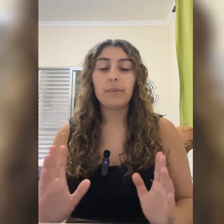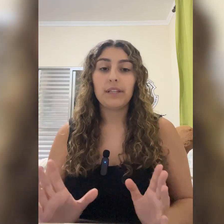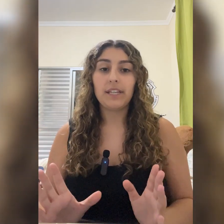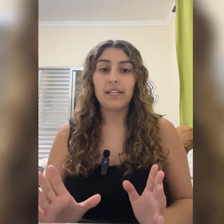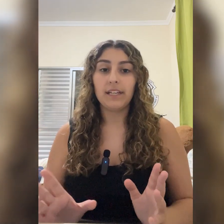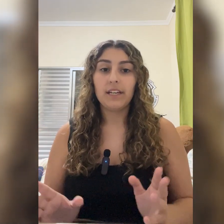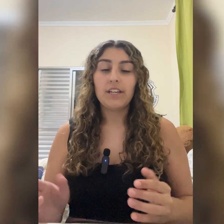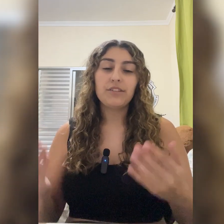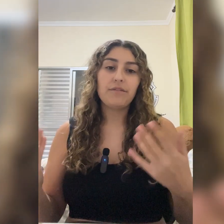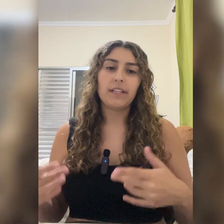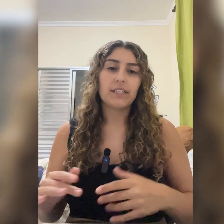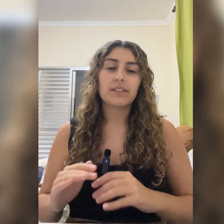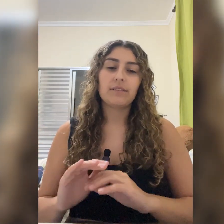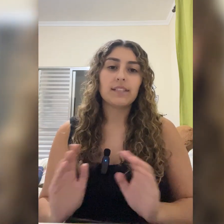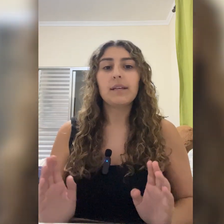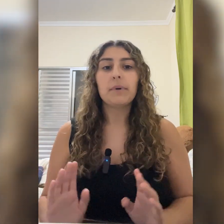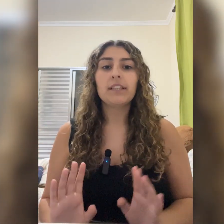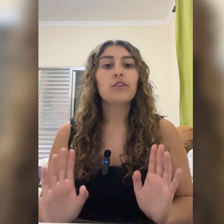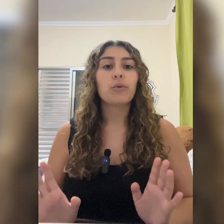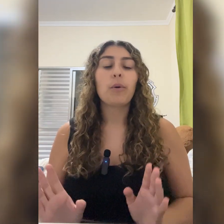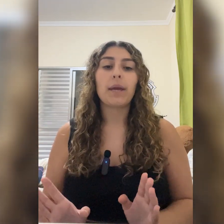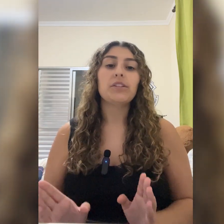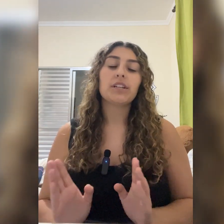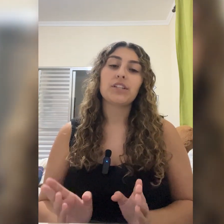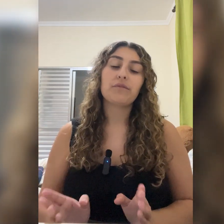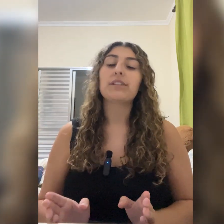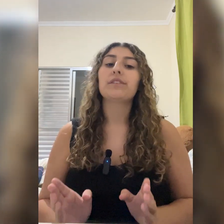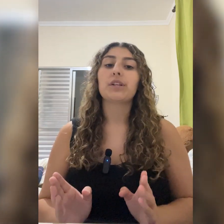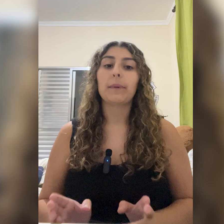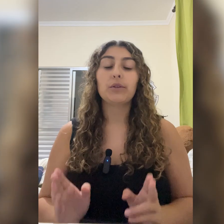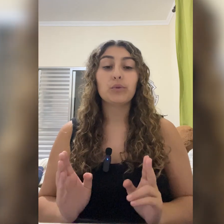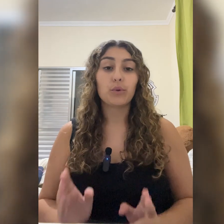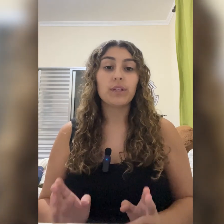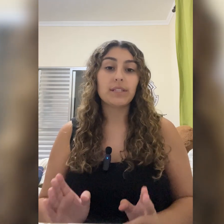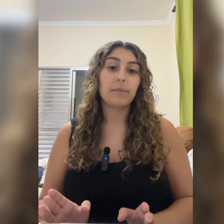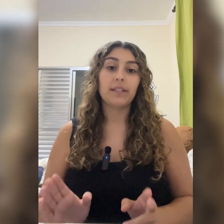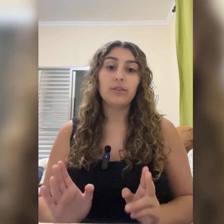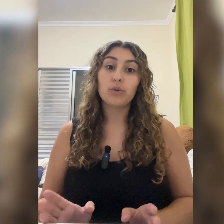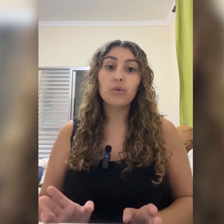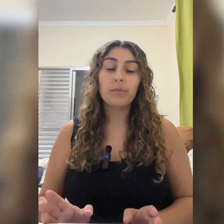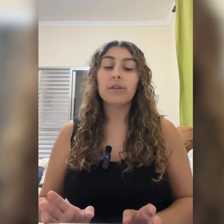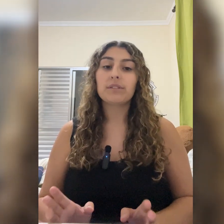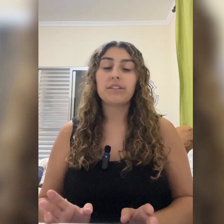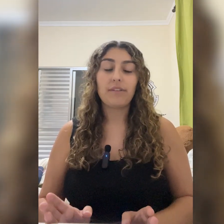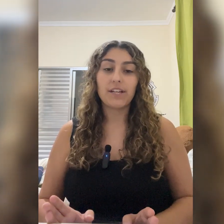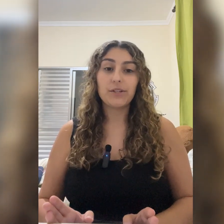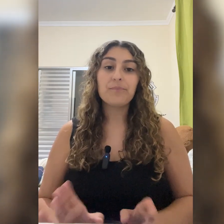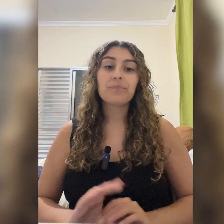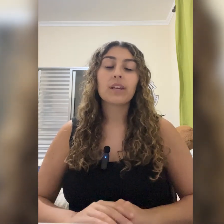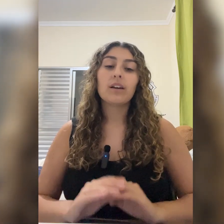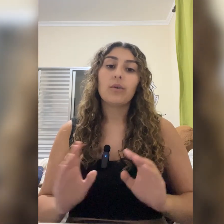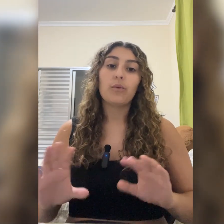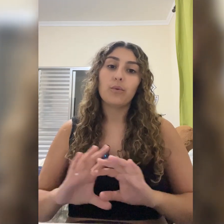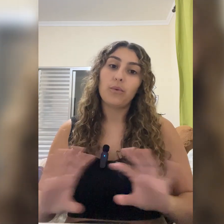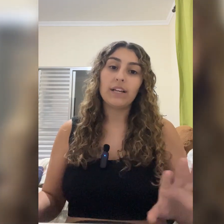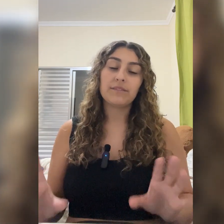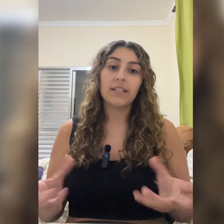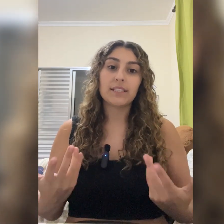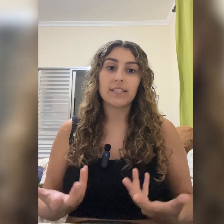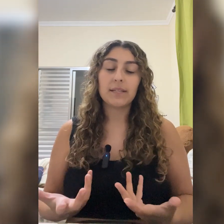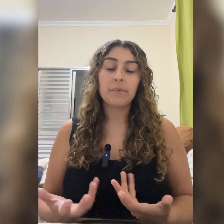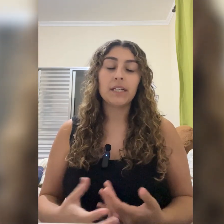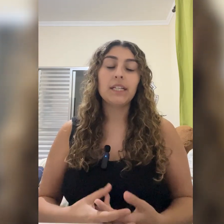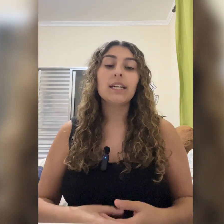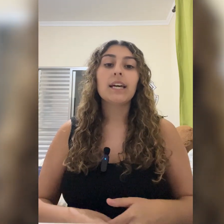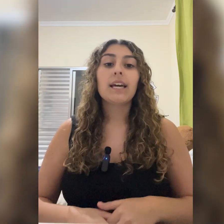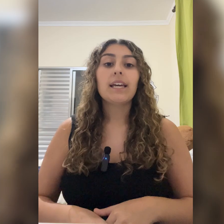coloca na planilha de vendas da semana normalmente, que a gente faz fechamento toda semana, todo domingo a gente fecha as